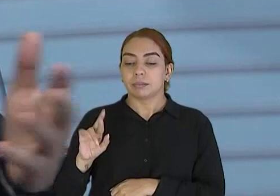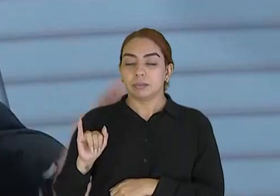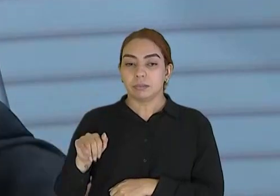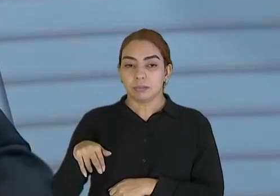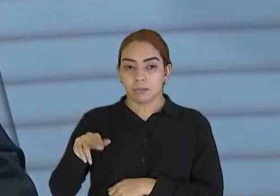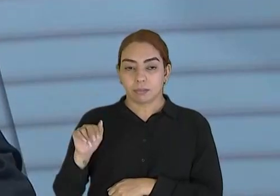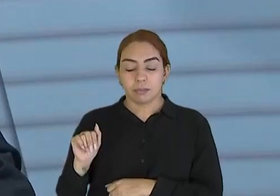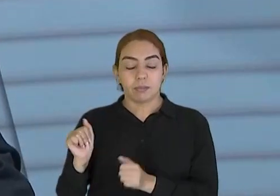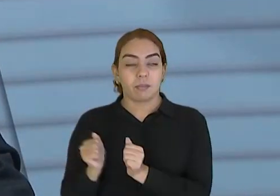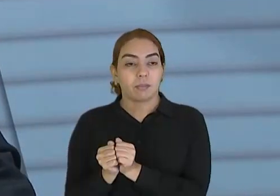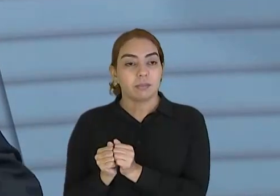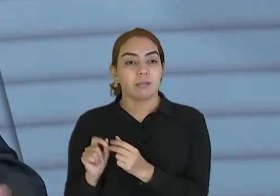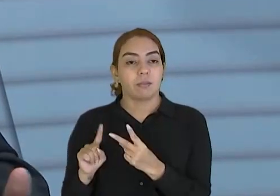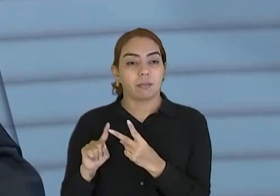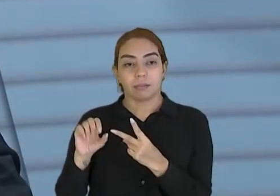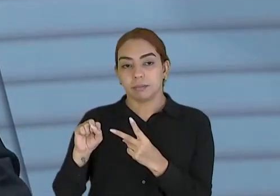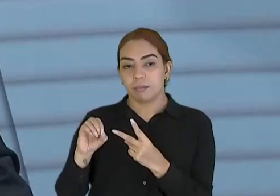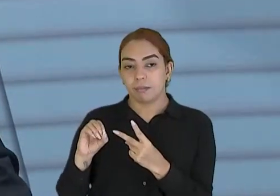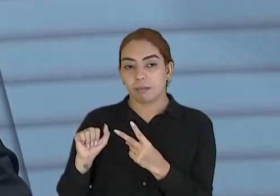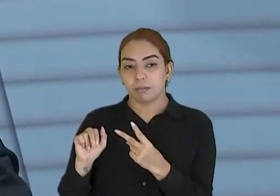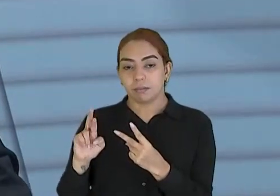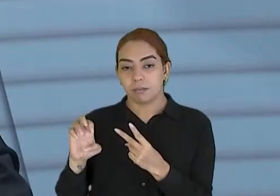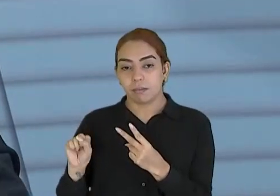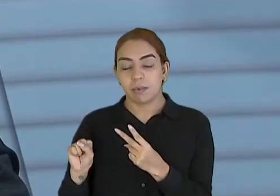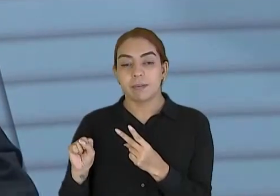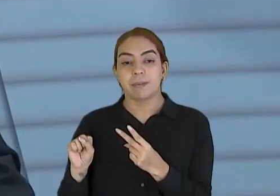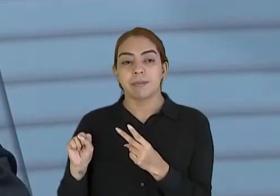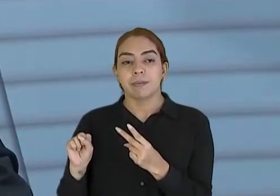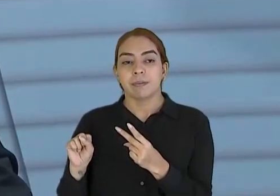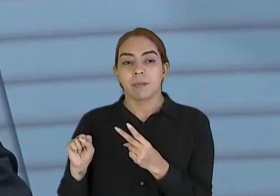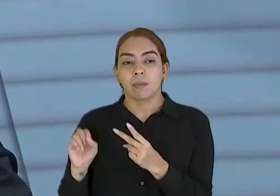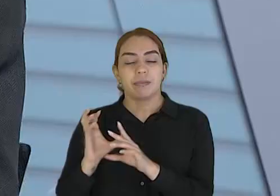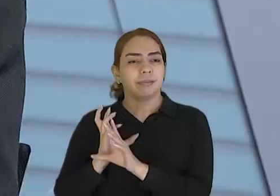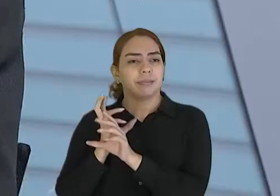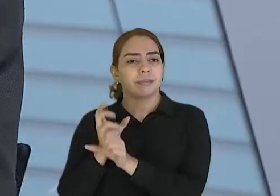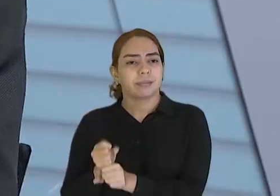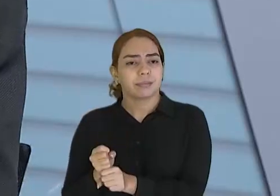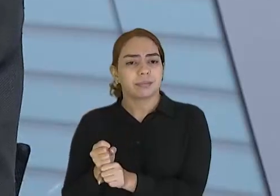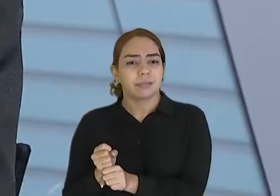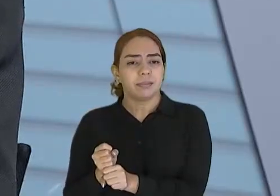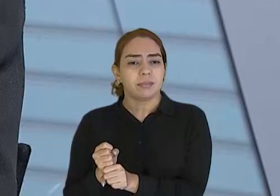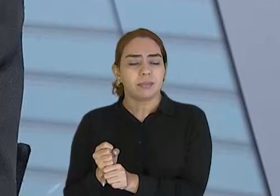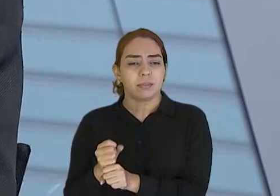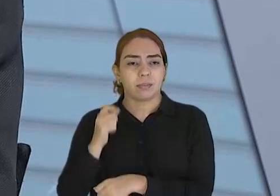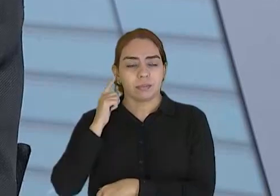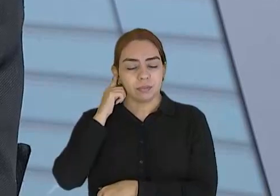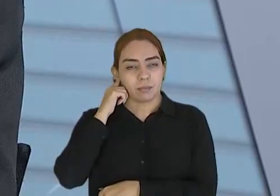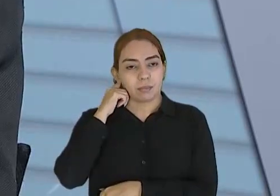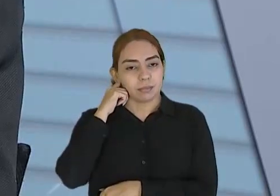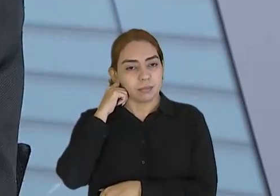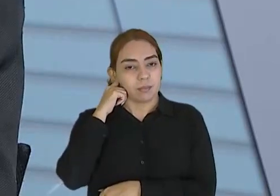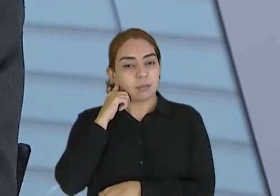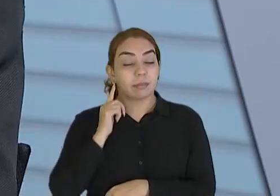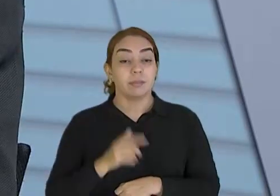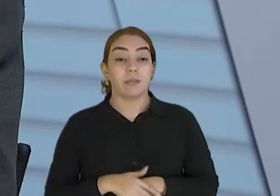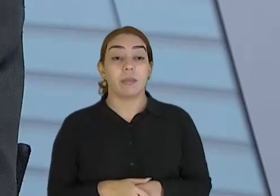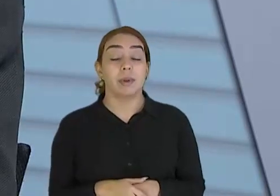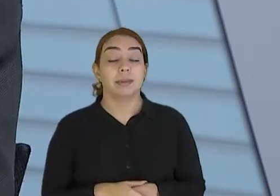Junto com o Ari Soares também e com o professor Paulo Sena. Aliás, a Unifor nos mandou, vamos jogar aqui no programa para